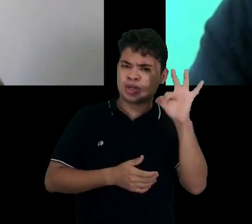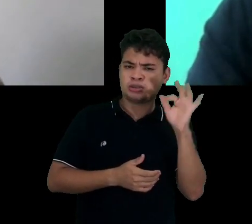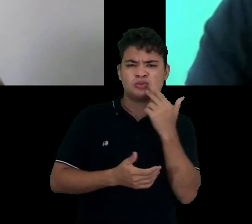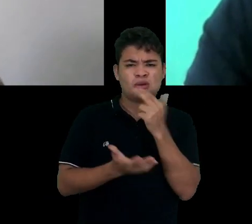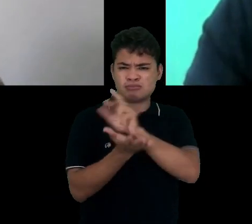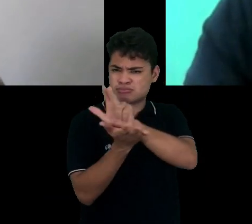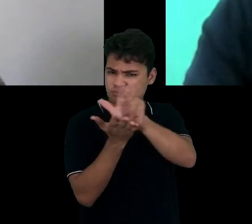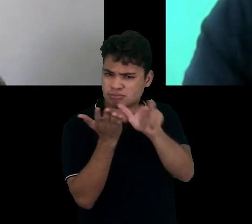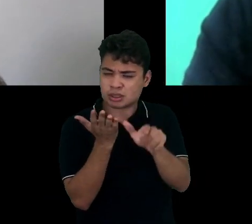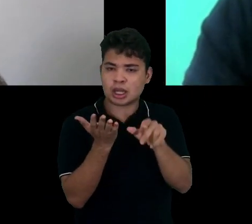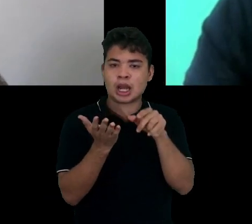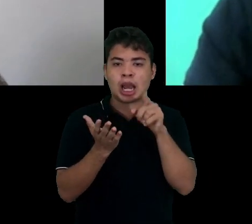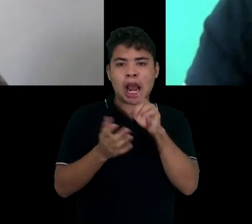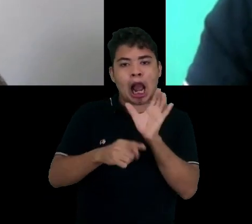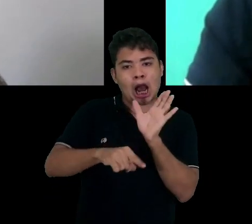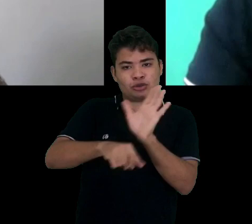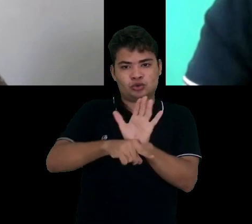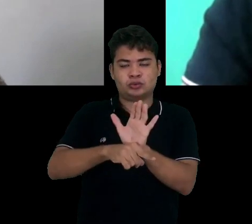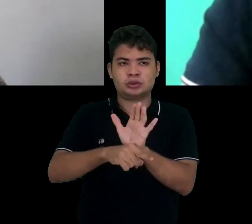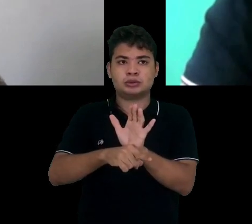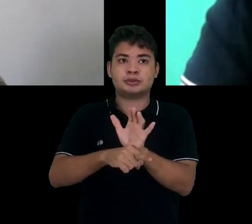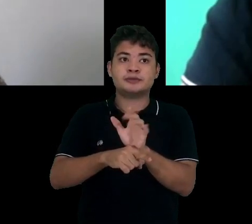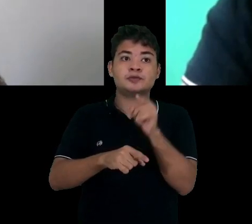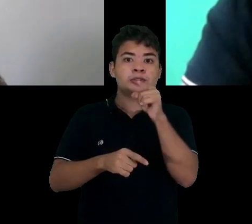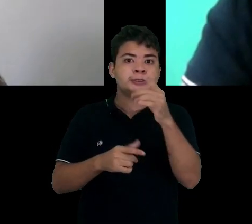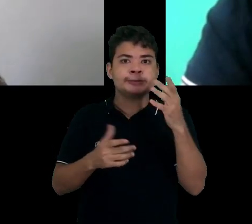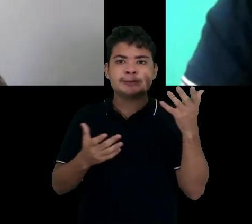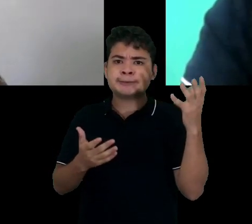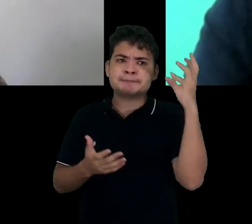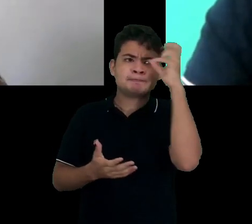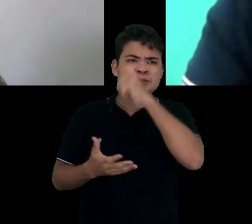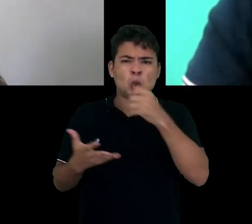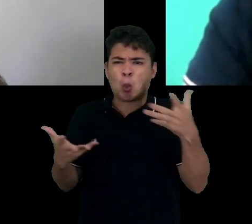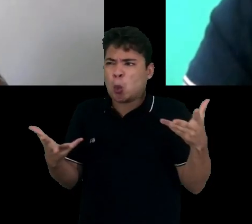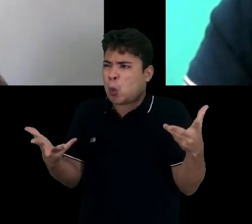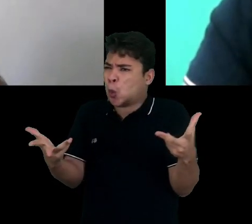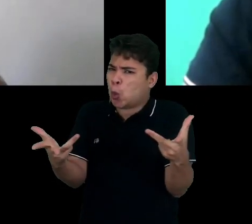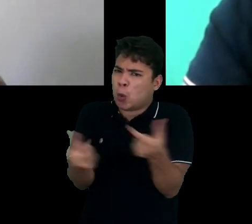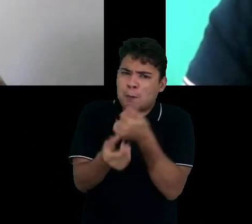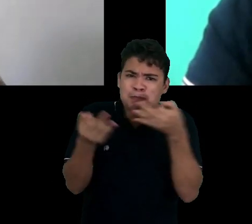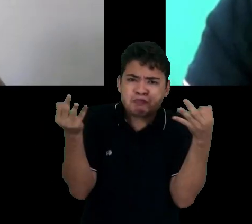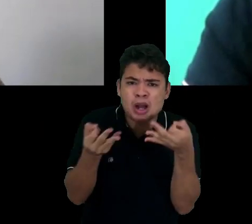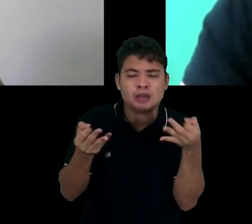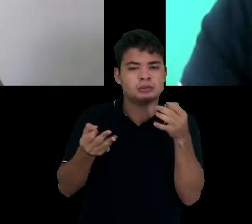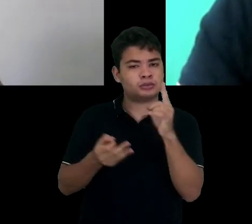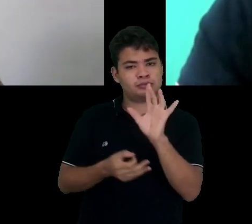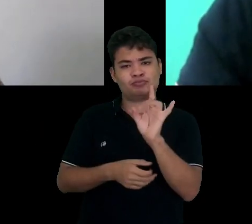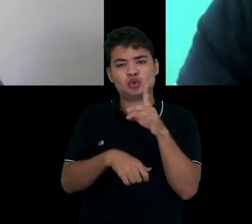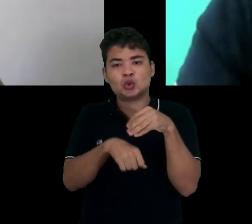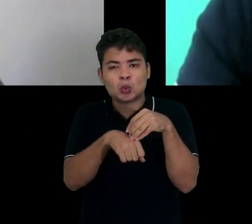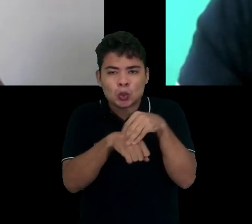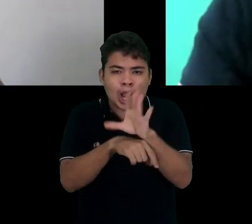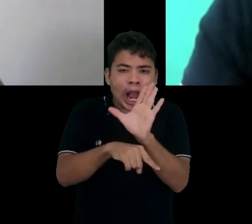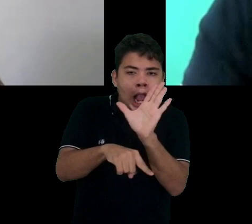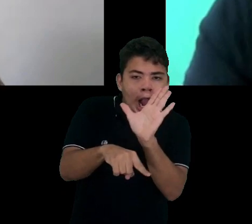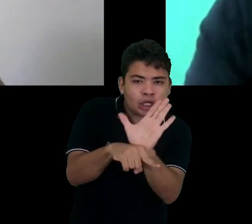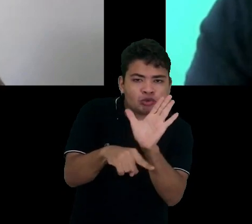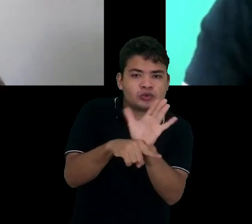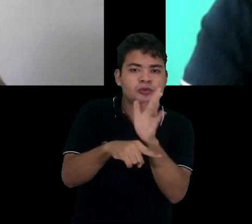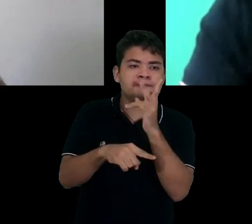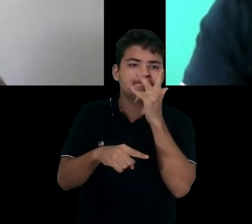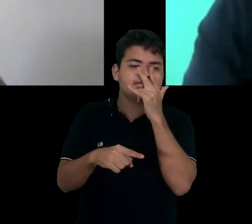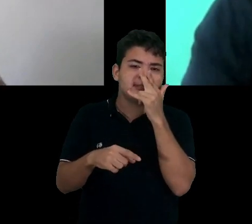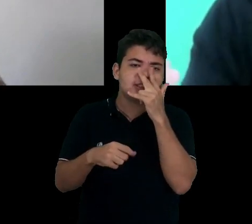outros. Eu digo assim que ele não deixa ninguém fluente, porque ele é só um aplicativo, mas ele dá uma base